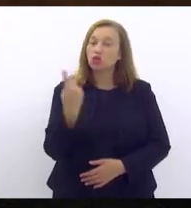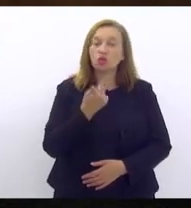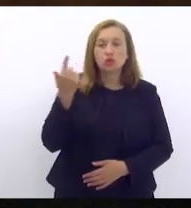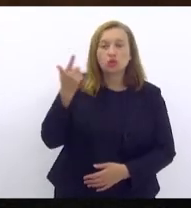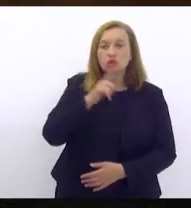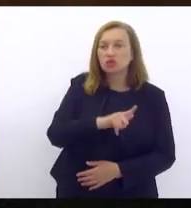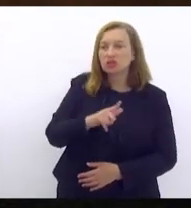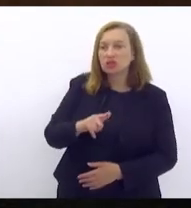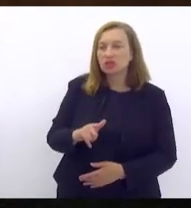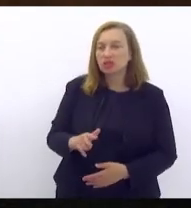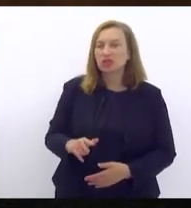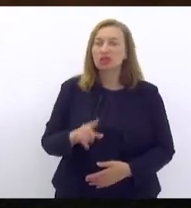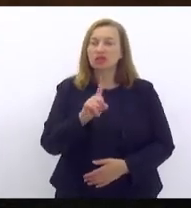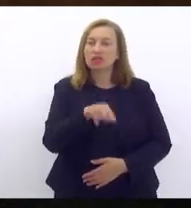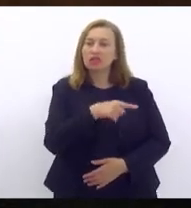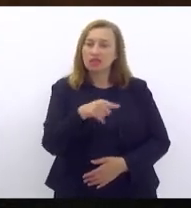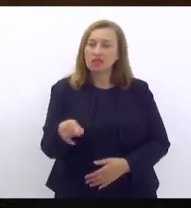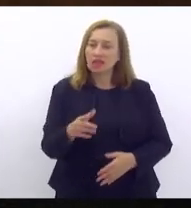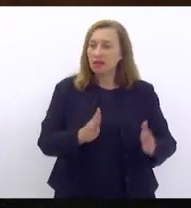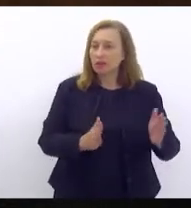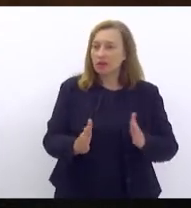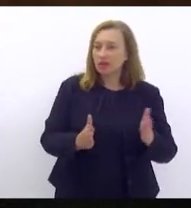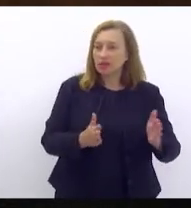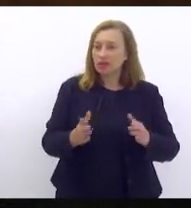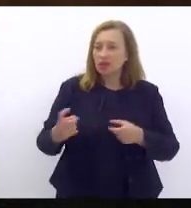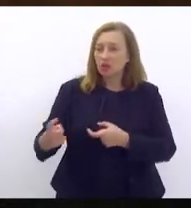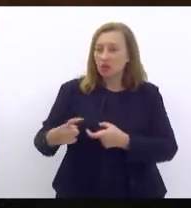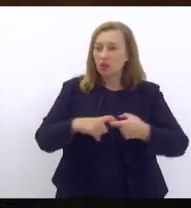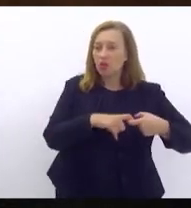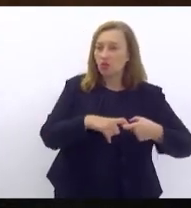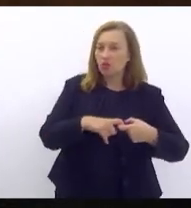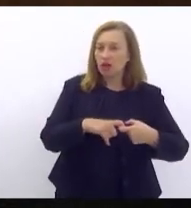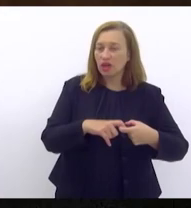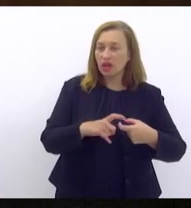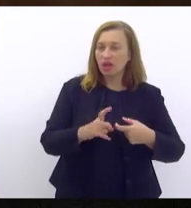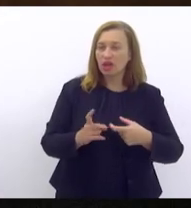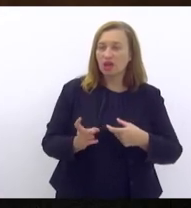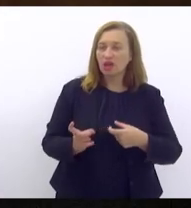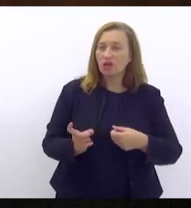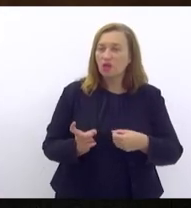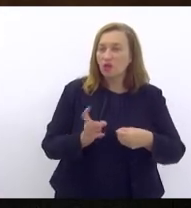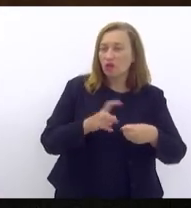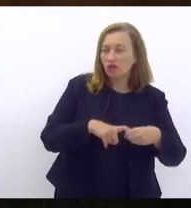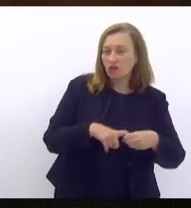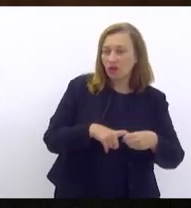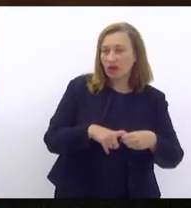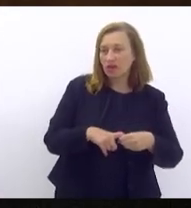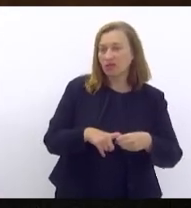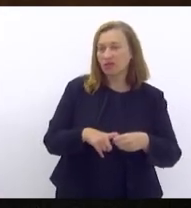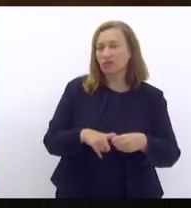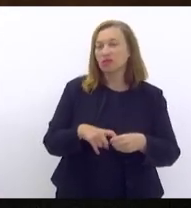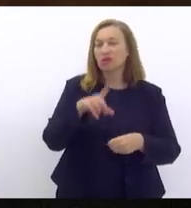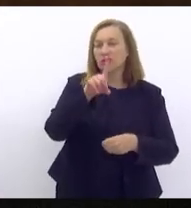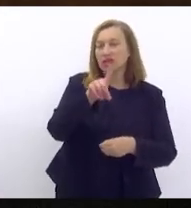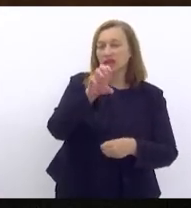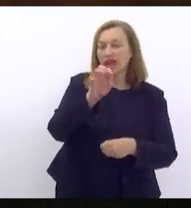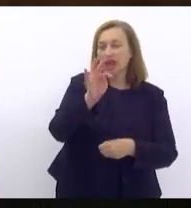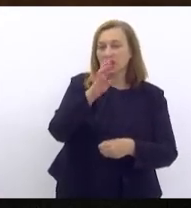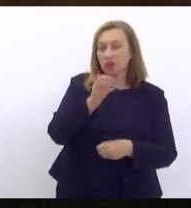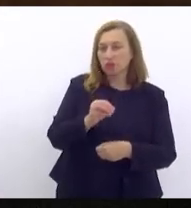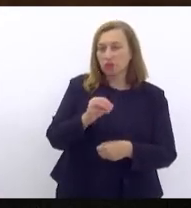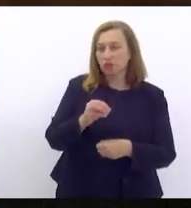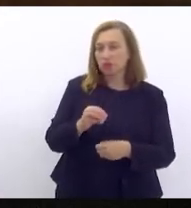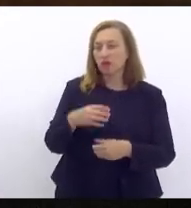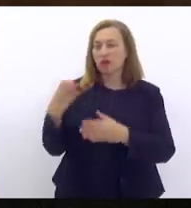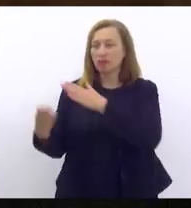conseguimos suspender temporariamente esse convênio do Detro para com a APL, empresa que atormenta a população, o deputado Luiz Paulo.